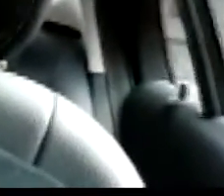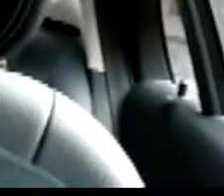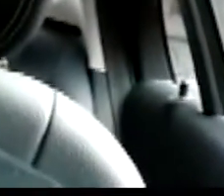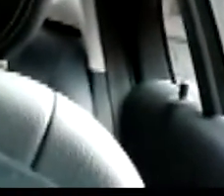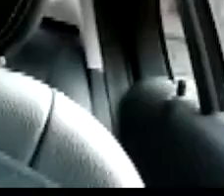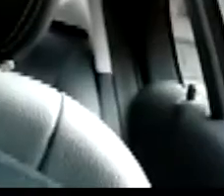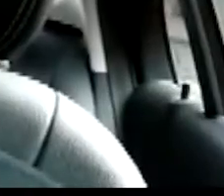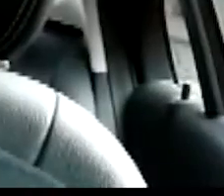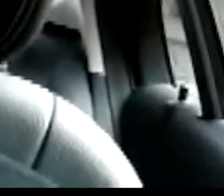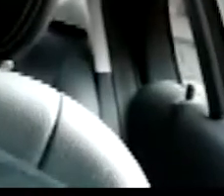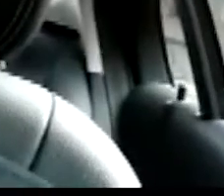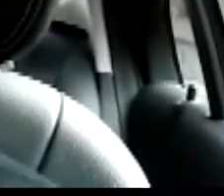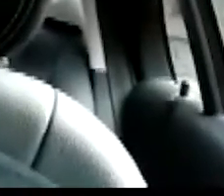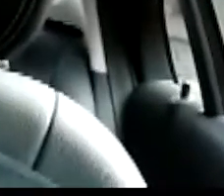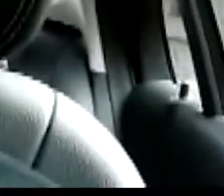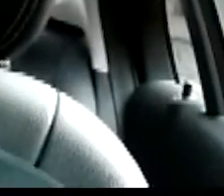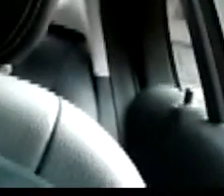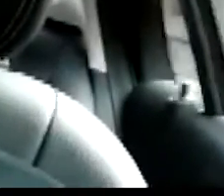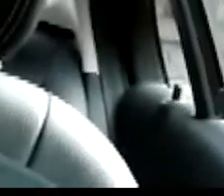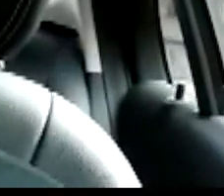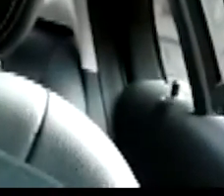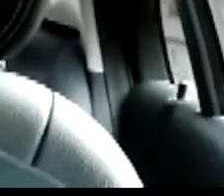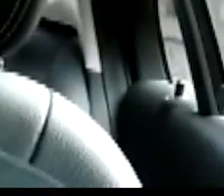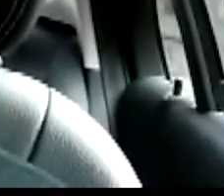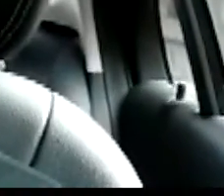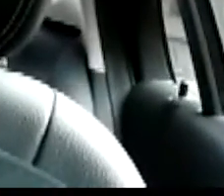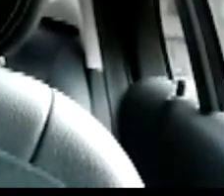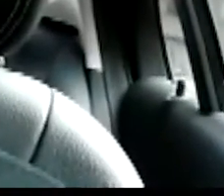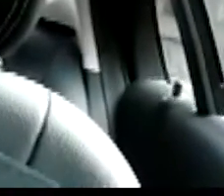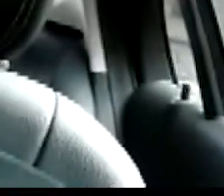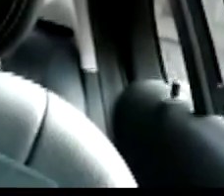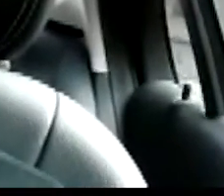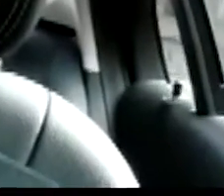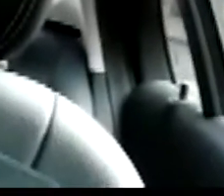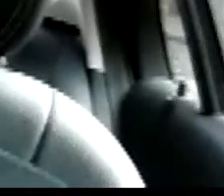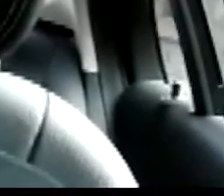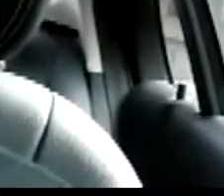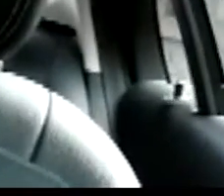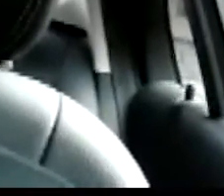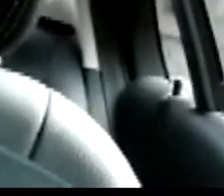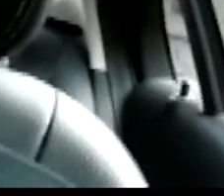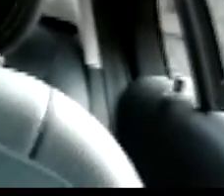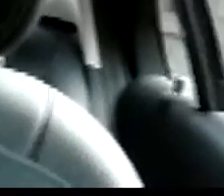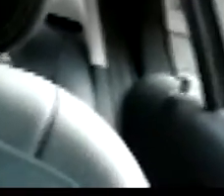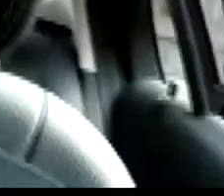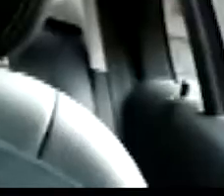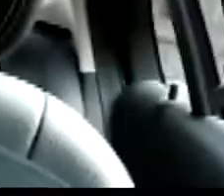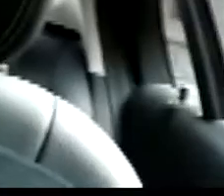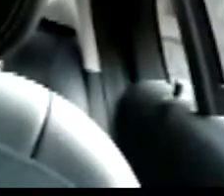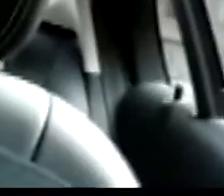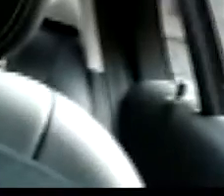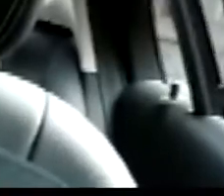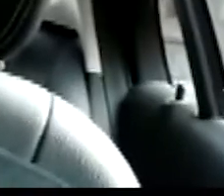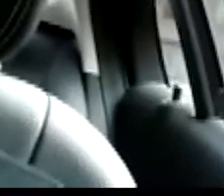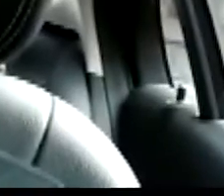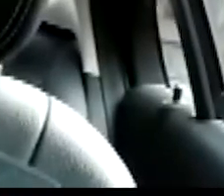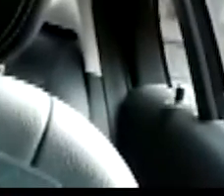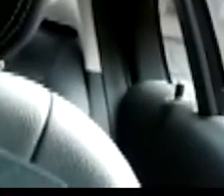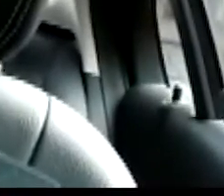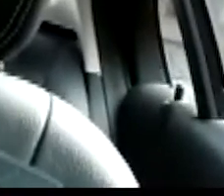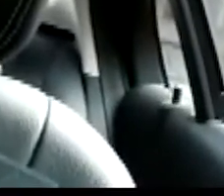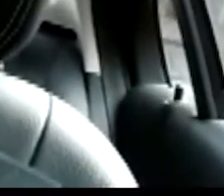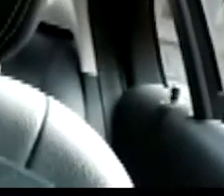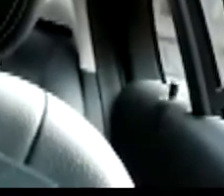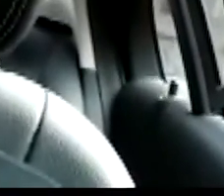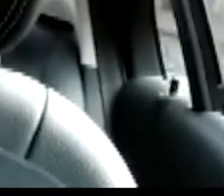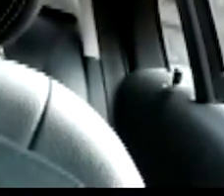vulnerabilidade. O fruto é rico, né, em várias vitaminas e pode assim colaborar